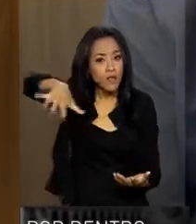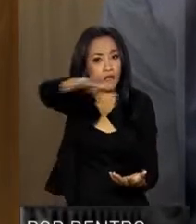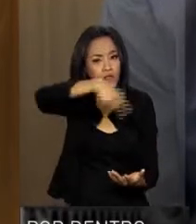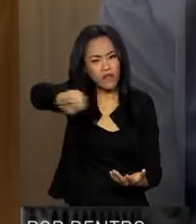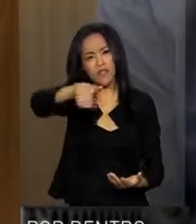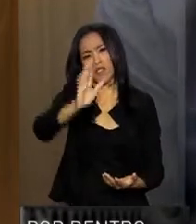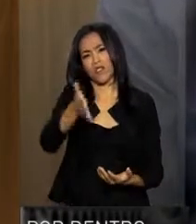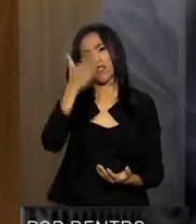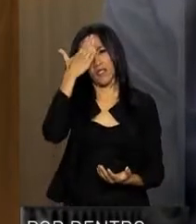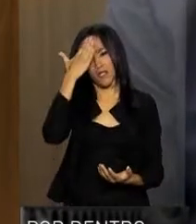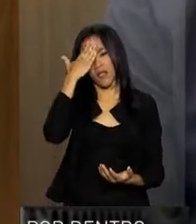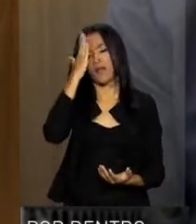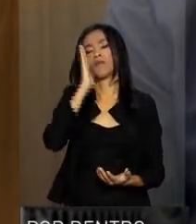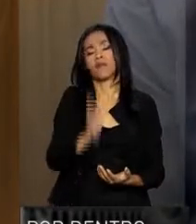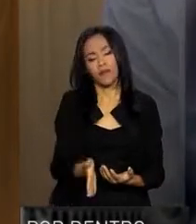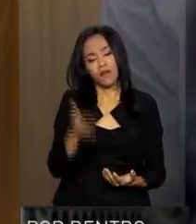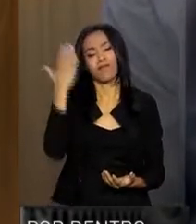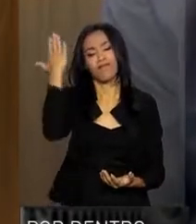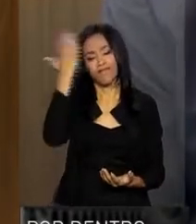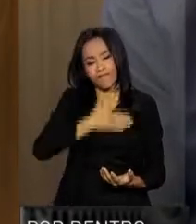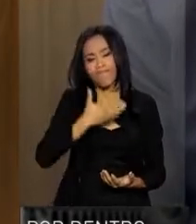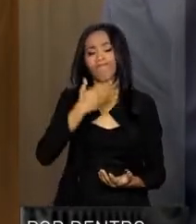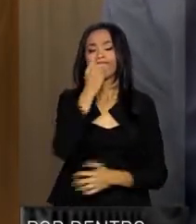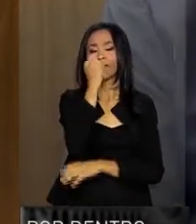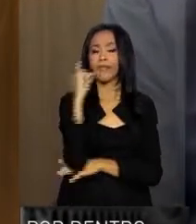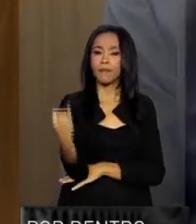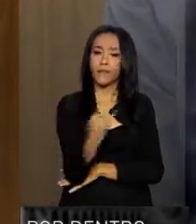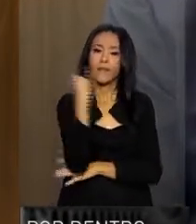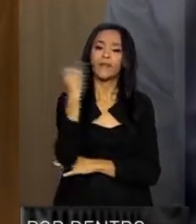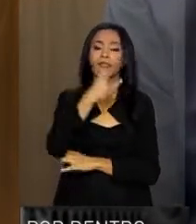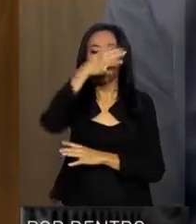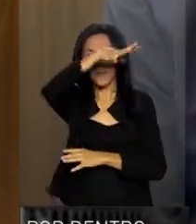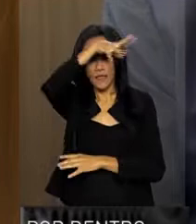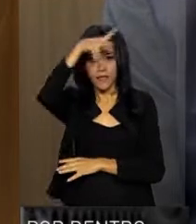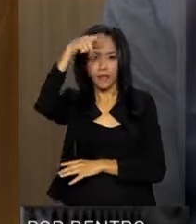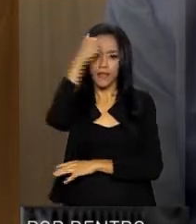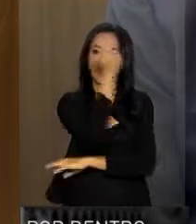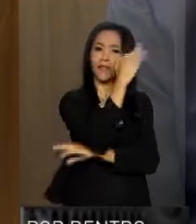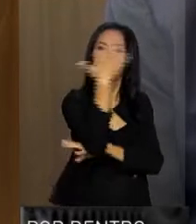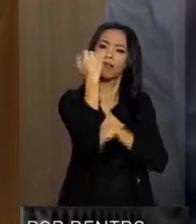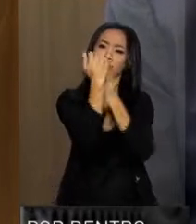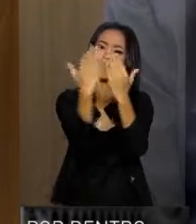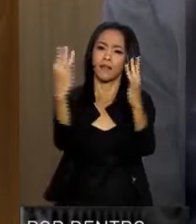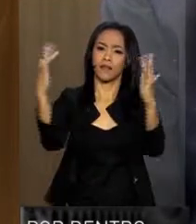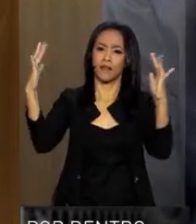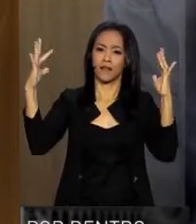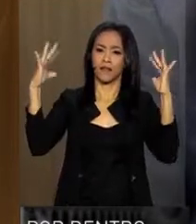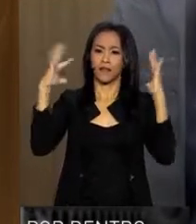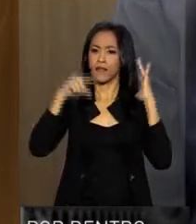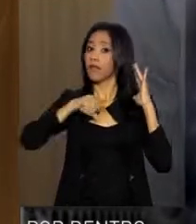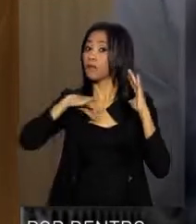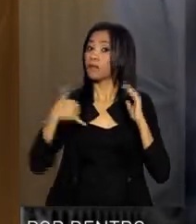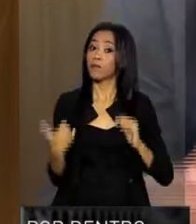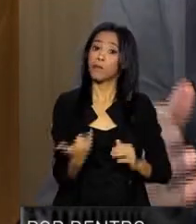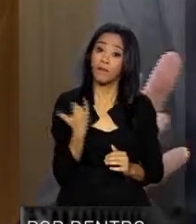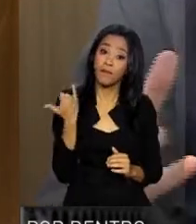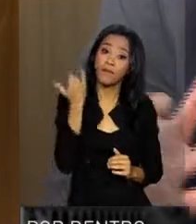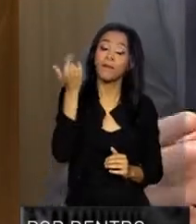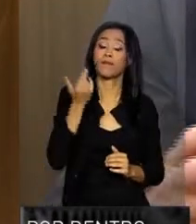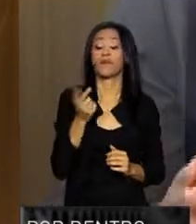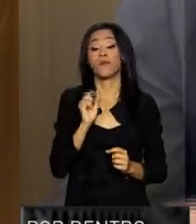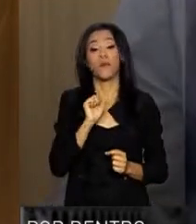do que nunca está comprovada a importância da amazônia para o regime de chuvas de todo o resto do continente as águas as